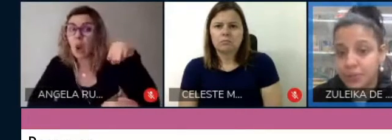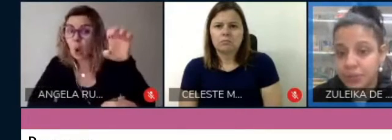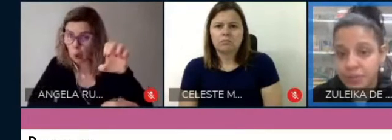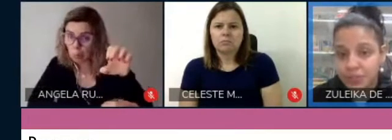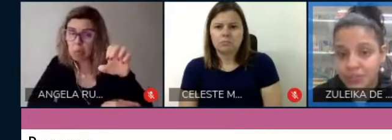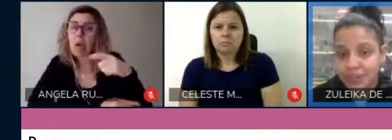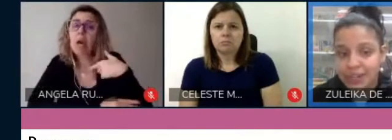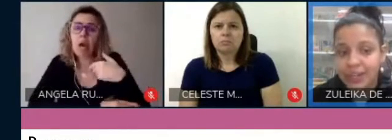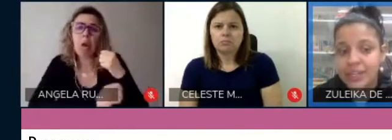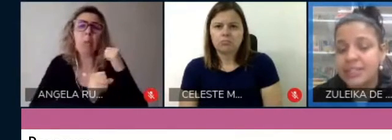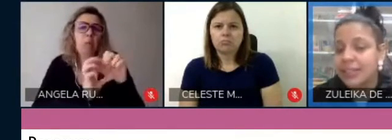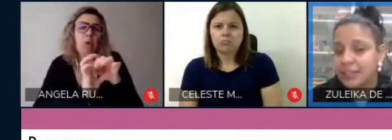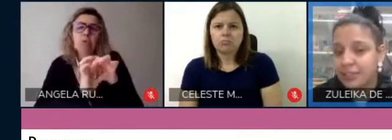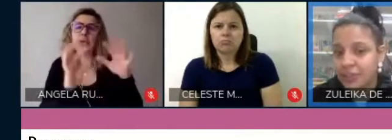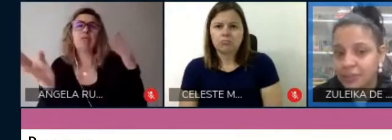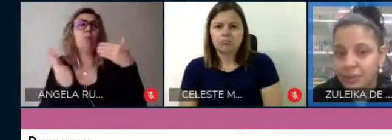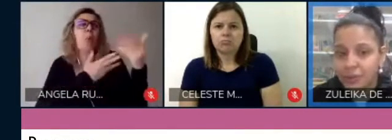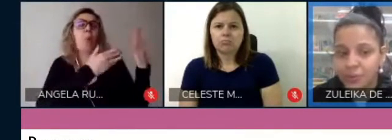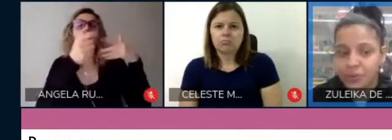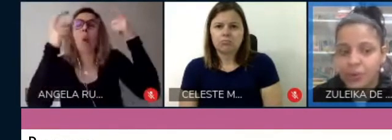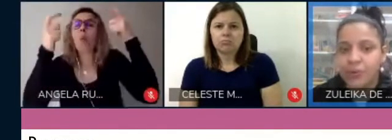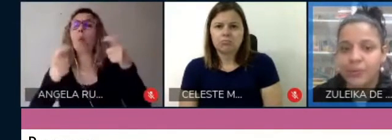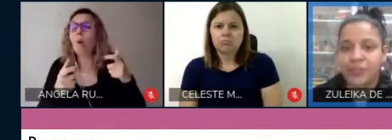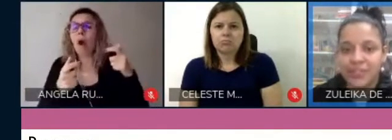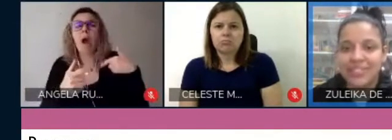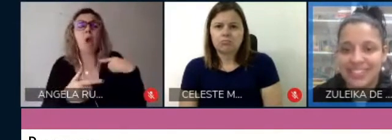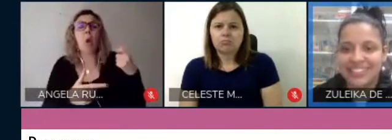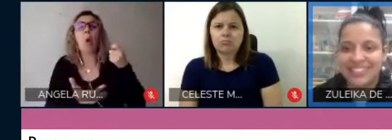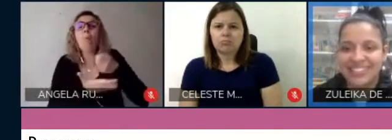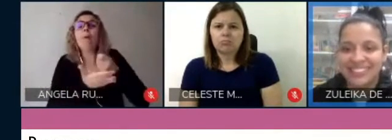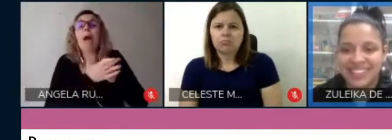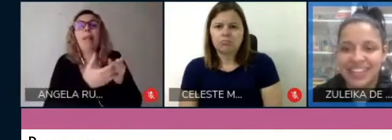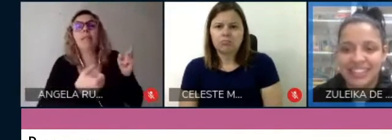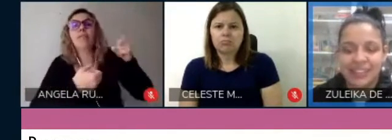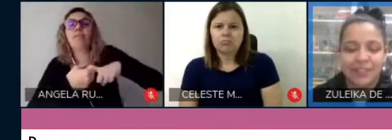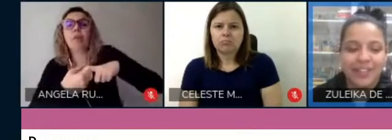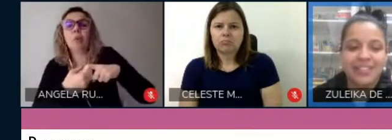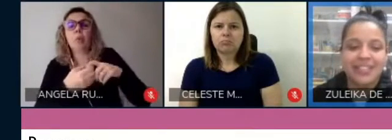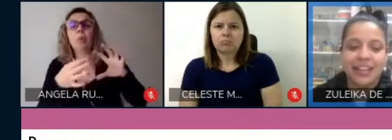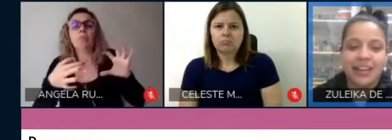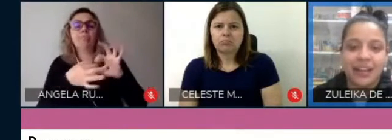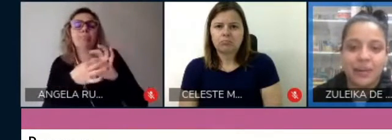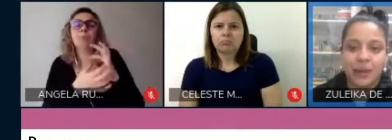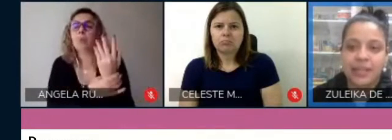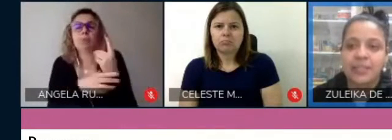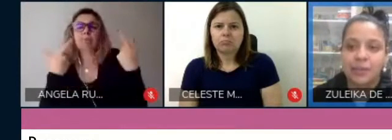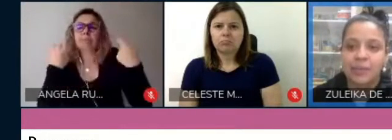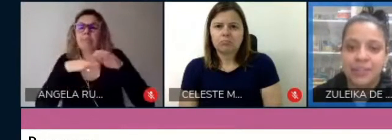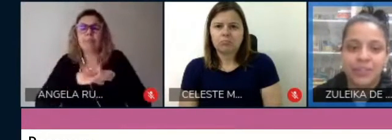posso acessar de onde eu estiver, sem ter vínculo algum com a universidade, tá? Então,